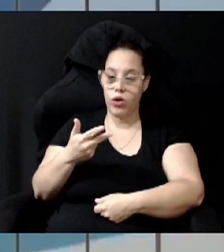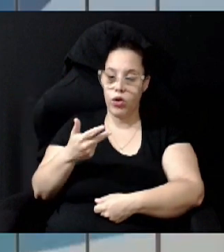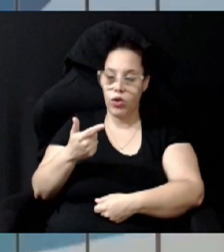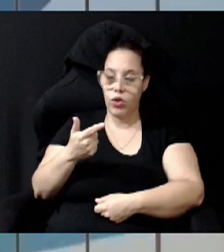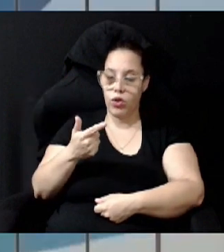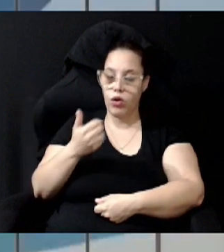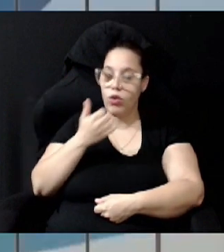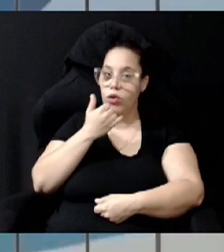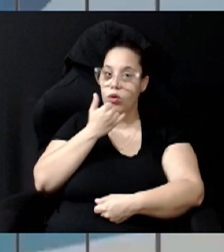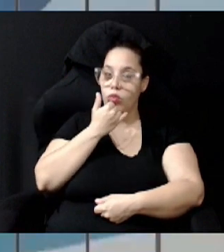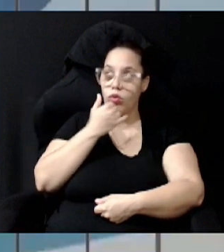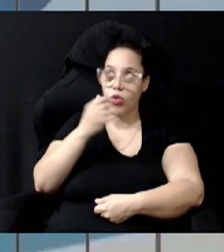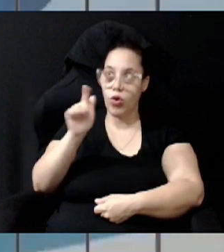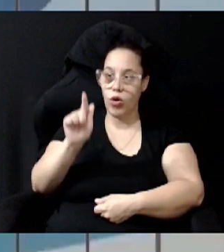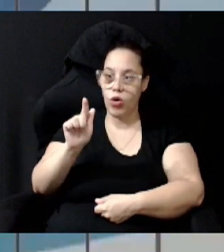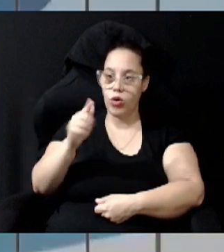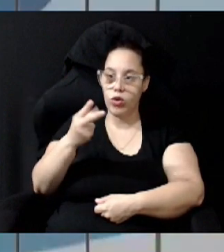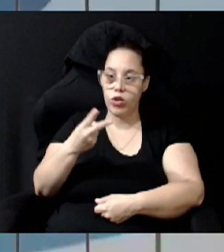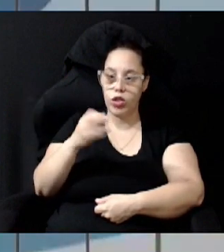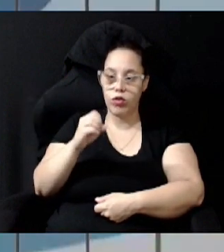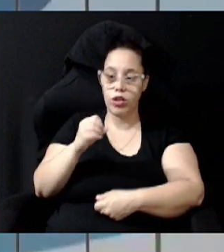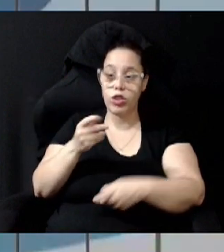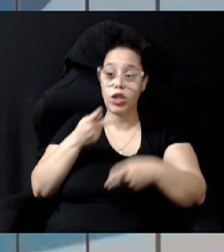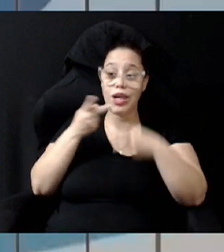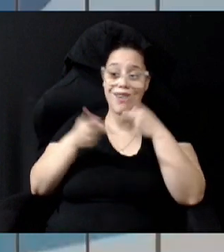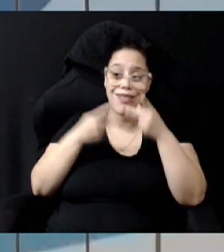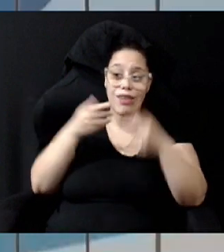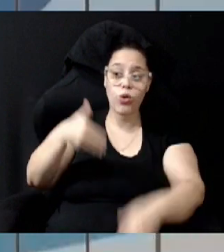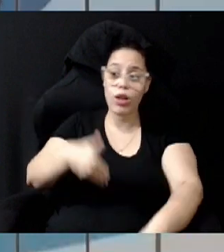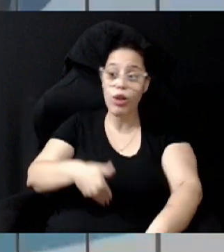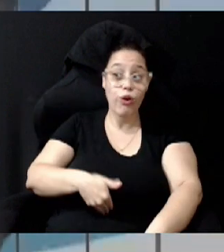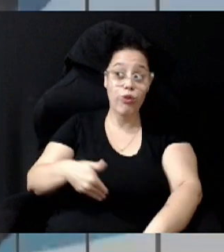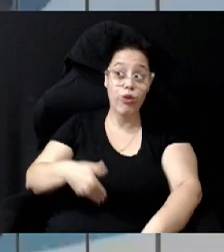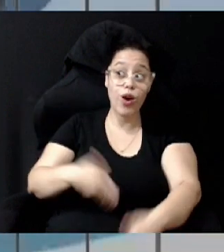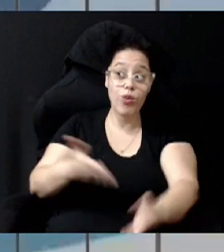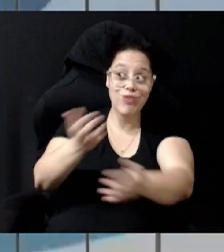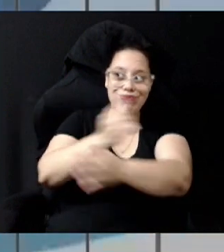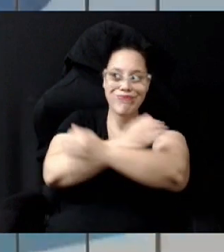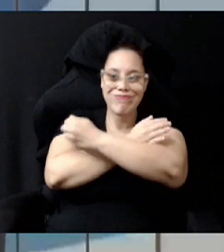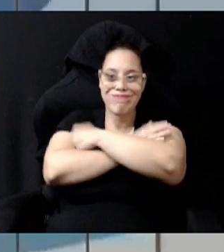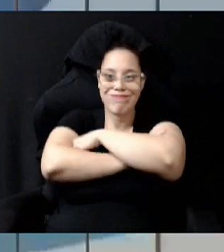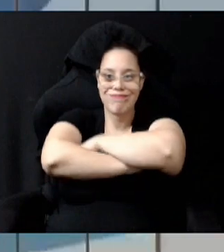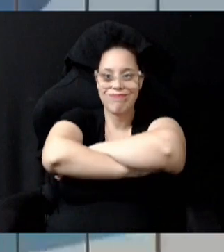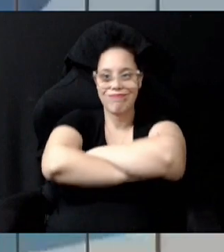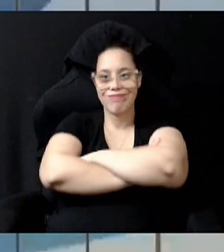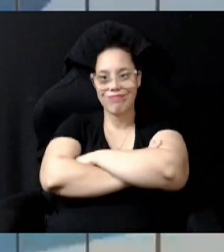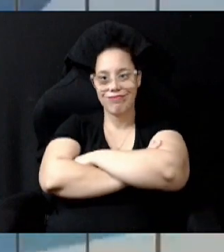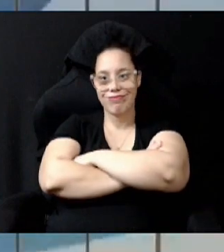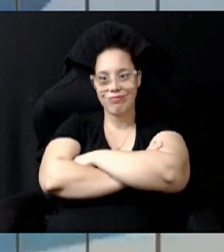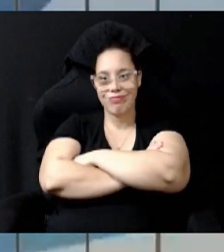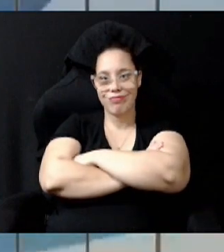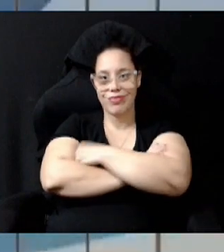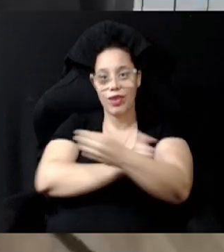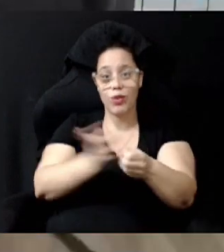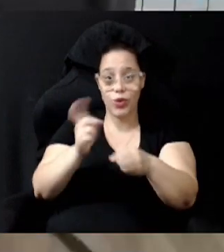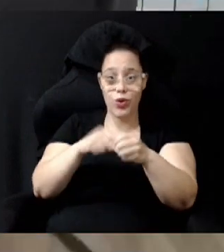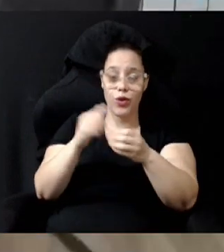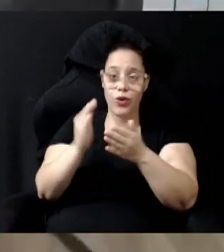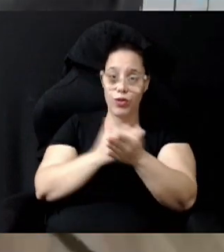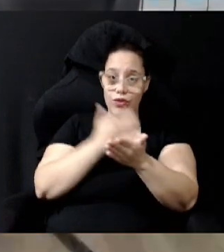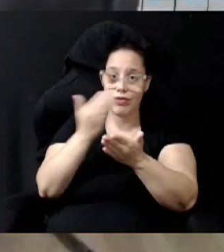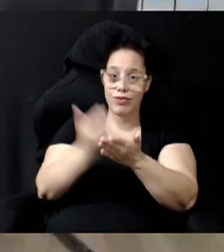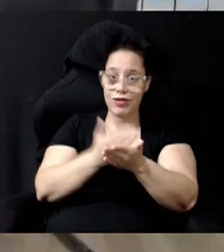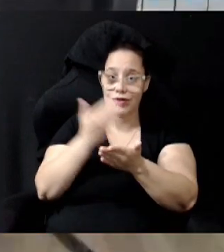fome. Né? Bom, por aí vai, né? Eu vou voltar para o livro, senão... Que maravilha, olha só.